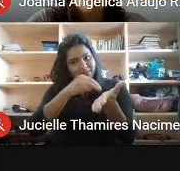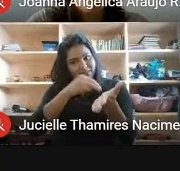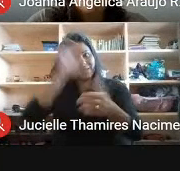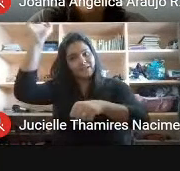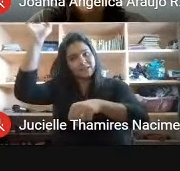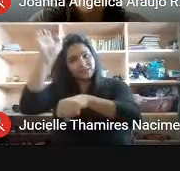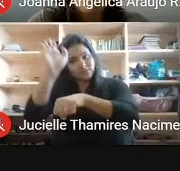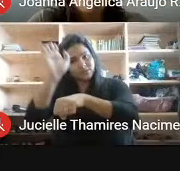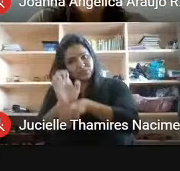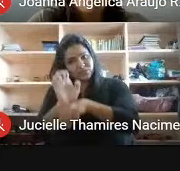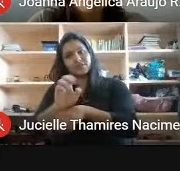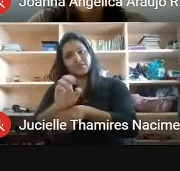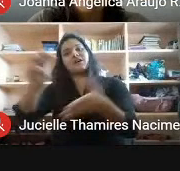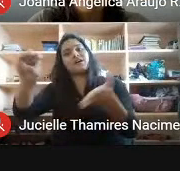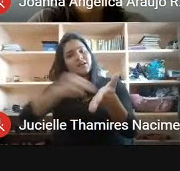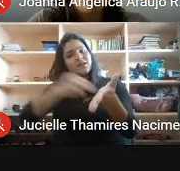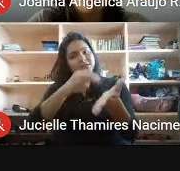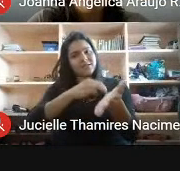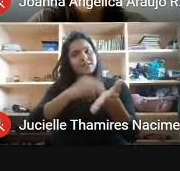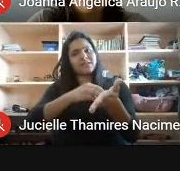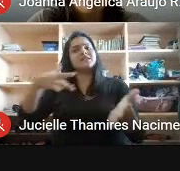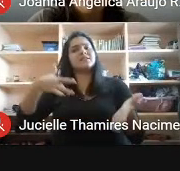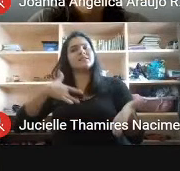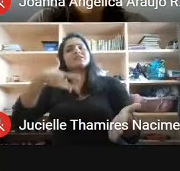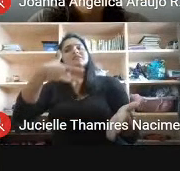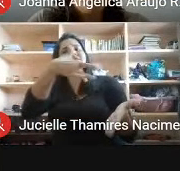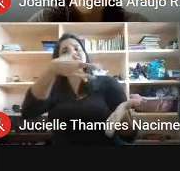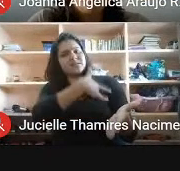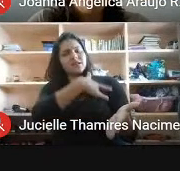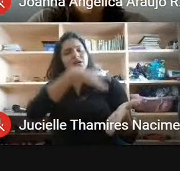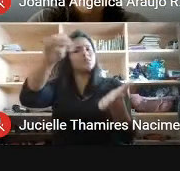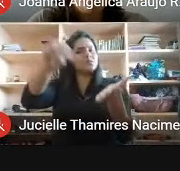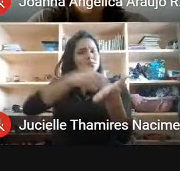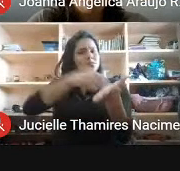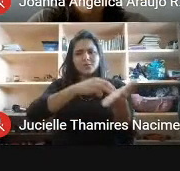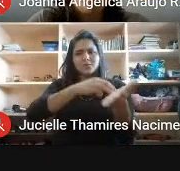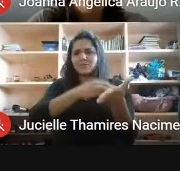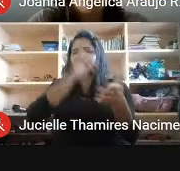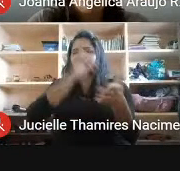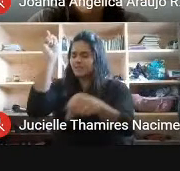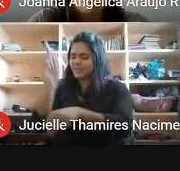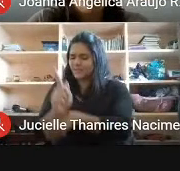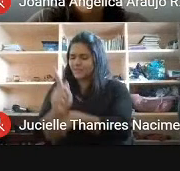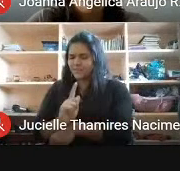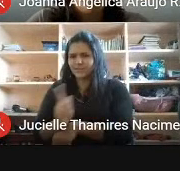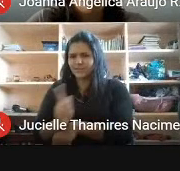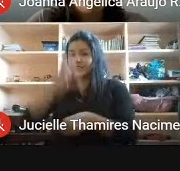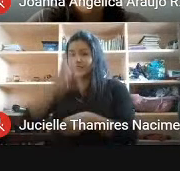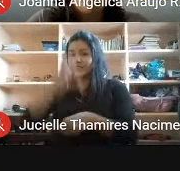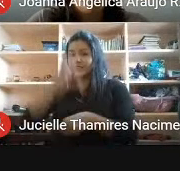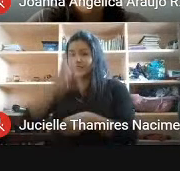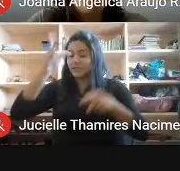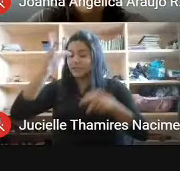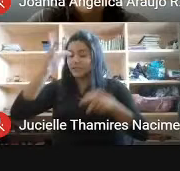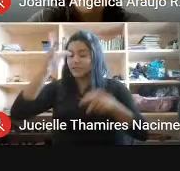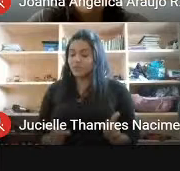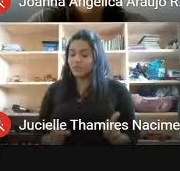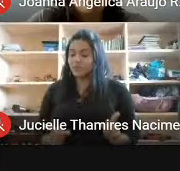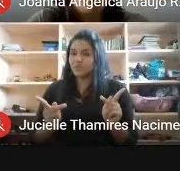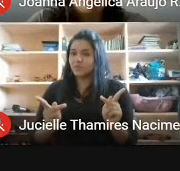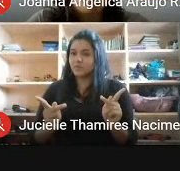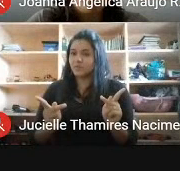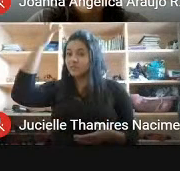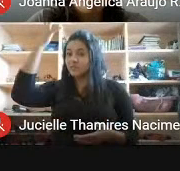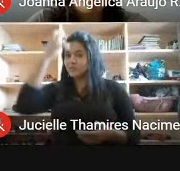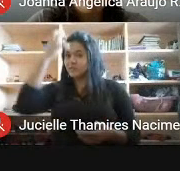todo o esforço que a Secretaria tem, na pessoa do secretário Geraldo, né, da equipe técnica do Daniel, de tantos outros aí que